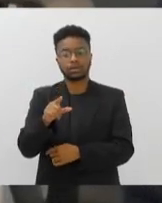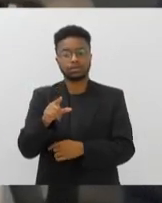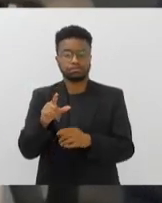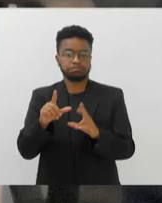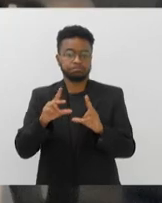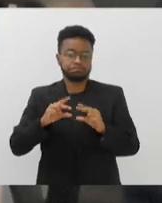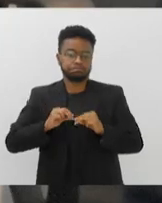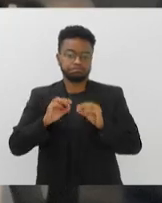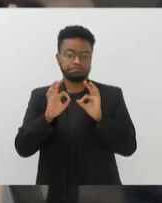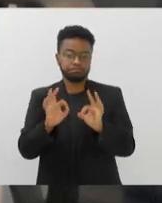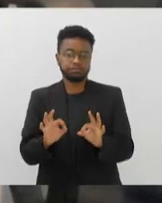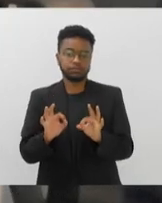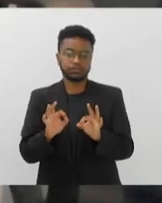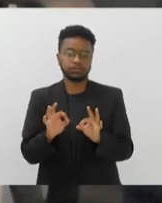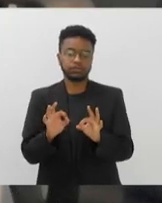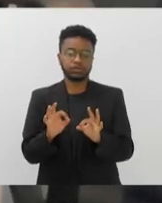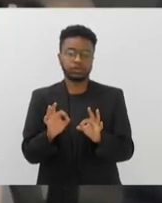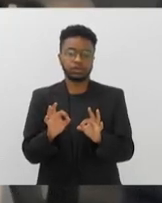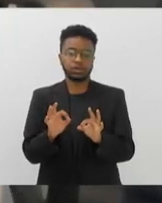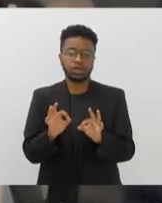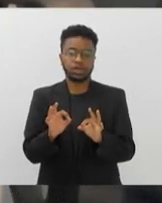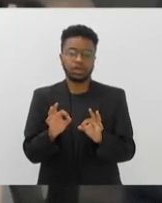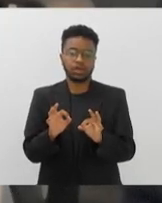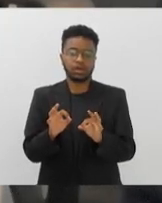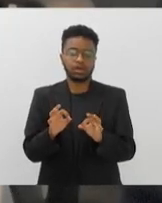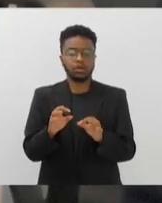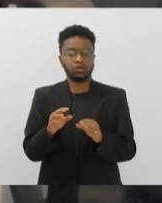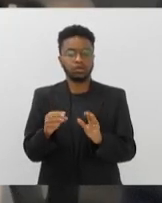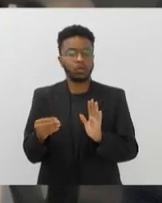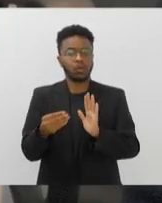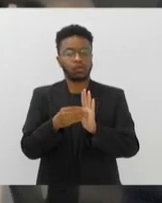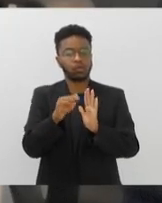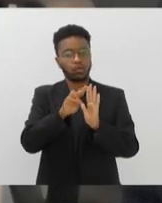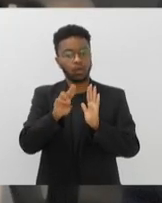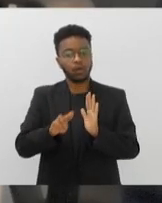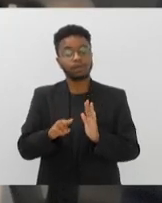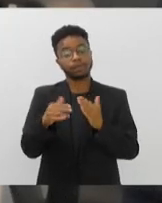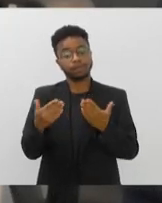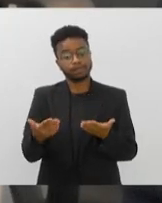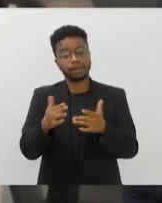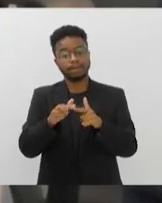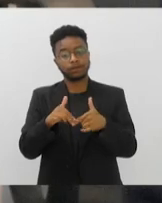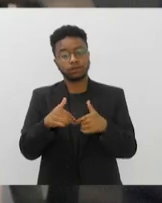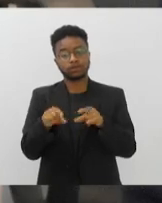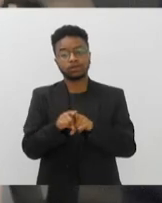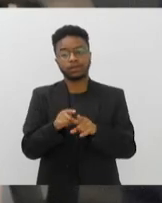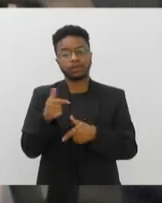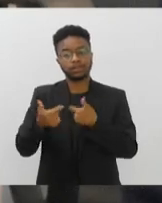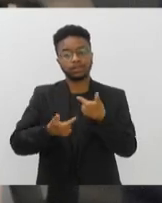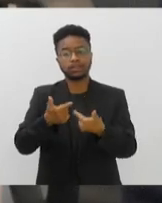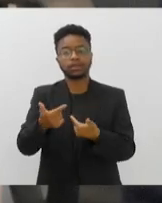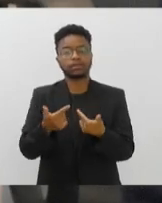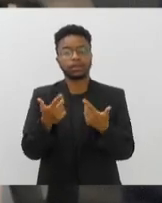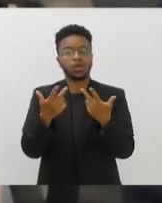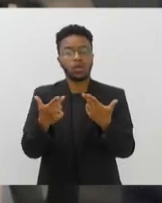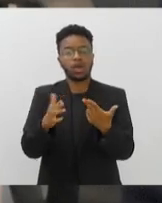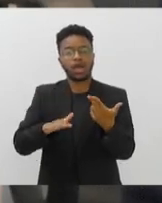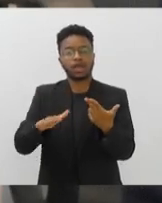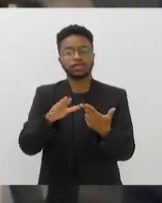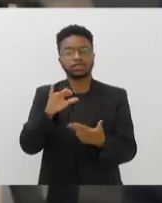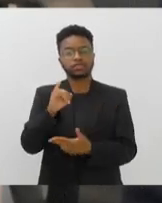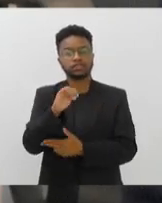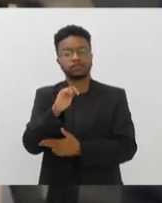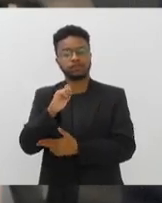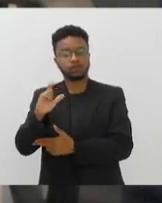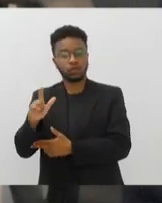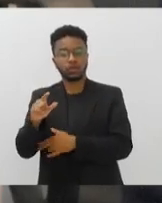a eh a sua nomeação e a partir disso trabalham como se fosse uma vara Cívil ou como se fosse